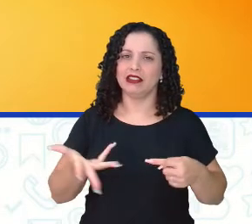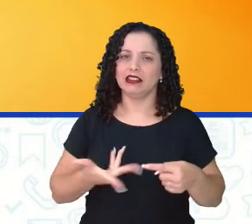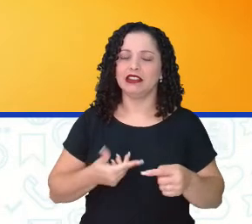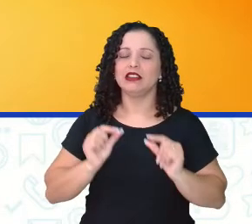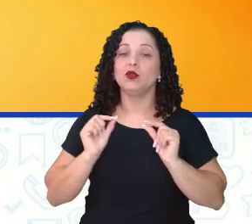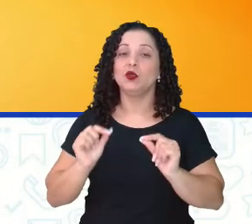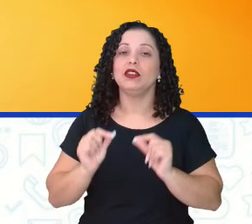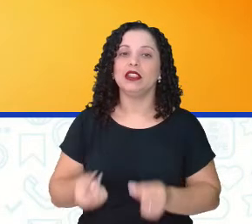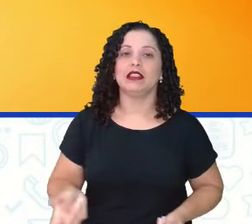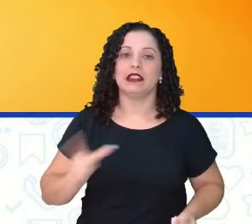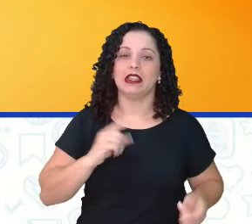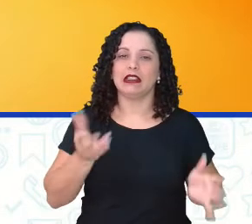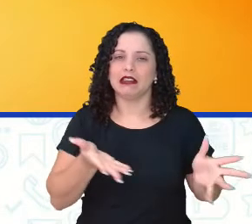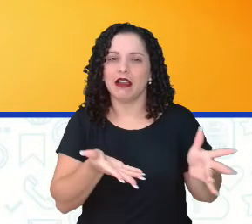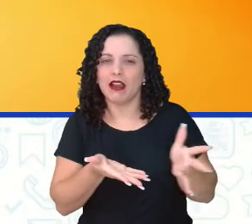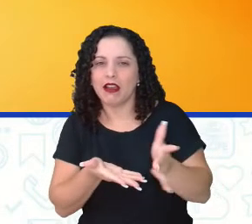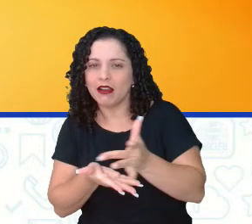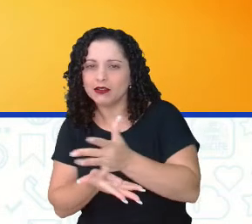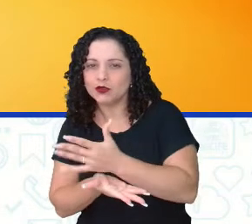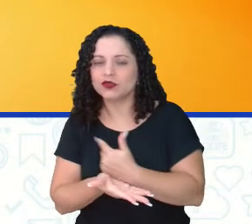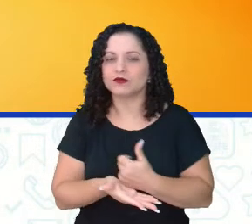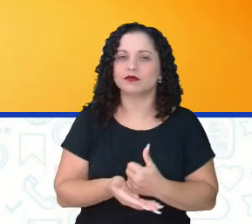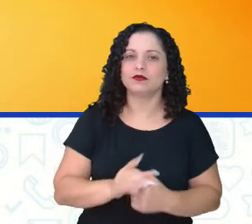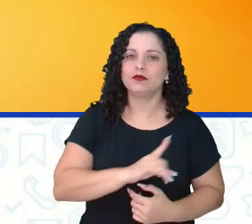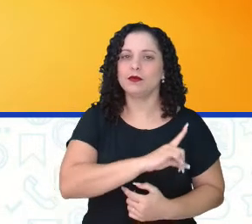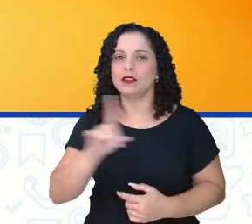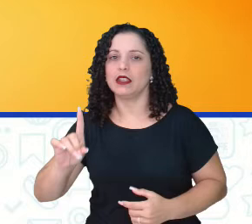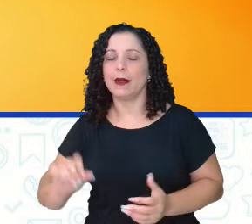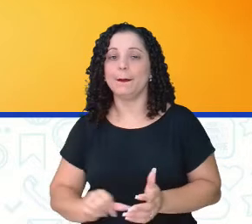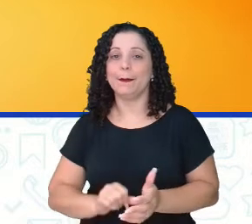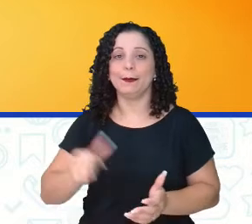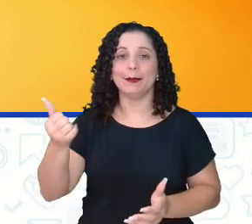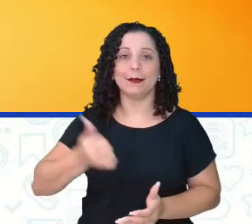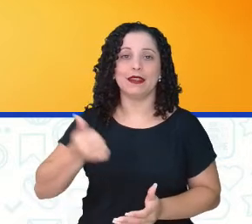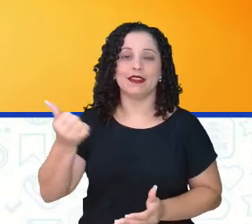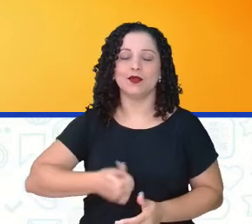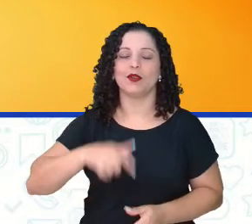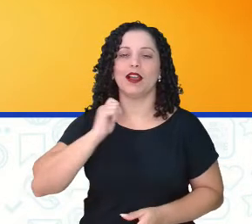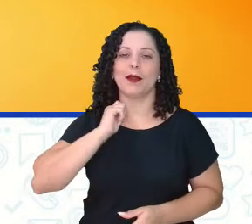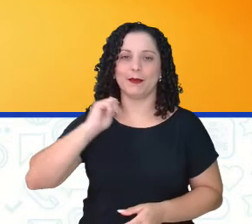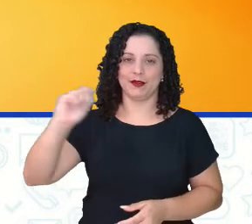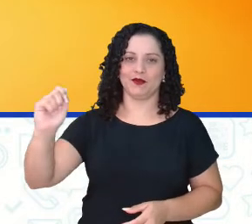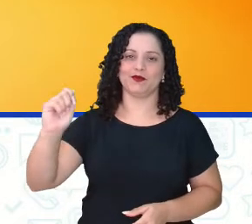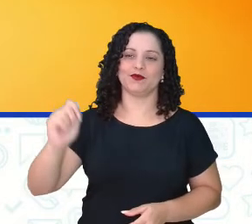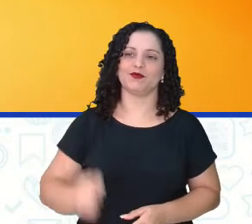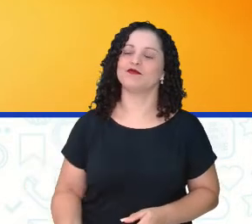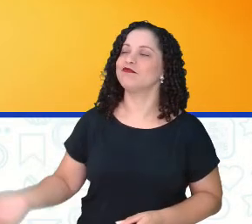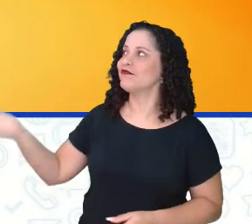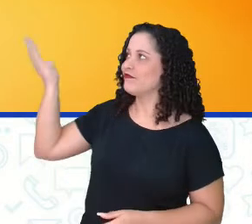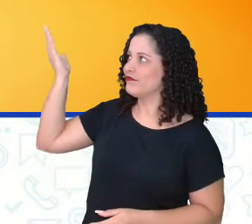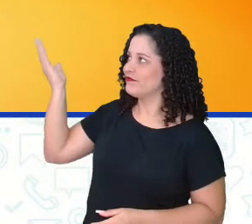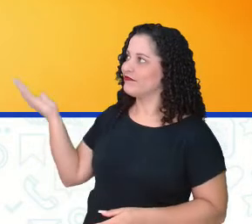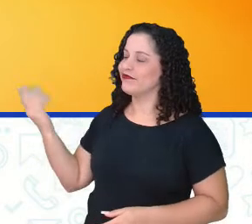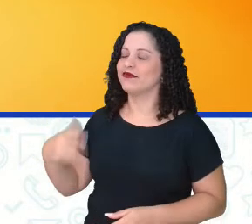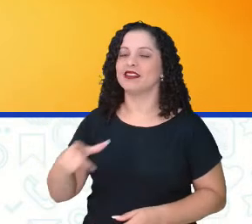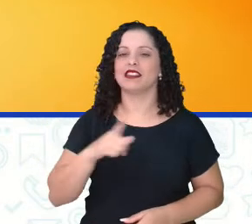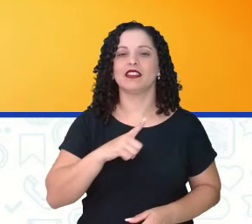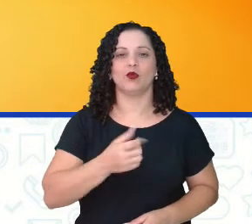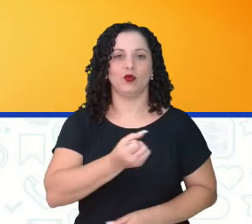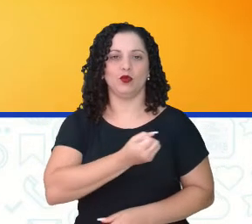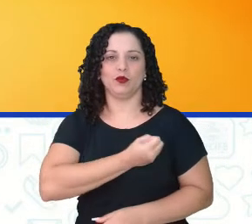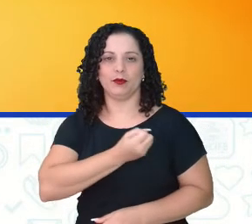aqui do vacinômetro é do dia 1º, sexta-feira, dia 1º de abril. Então, aqui nós temos o número